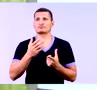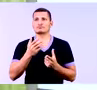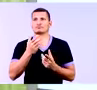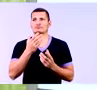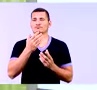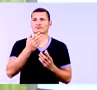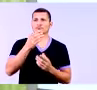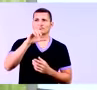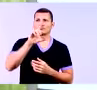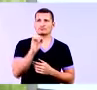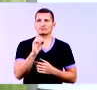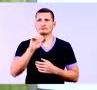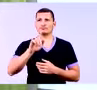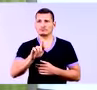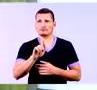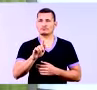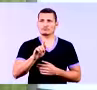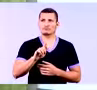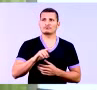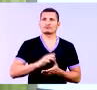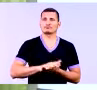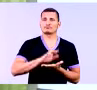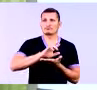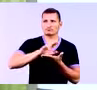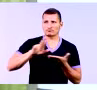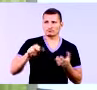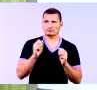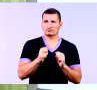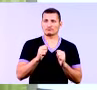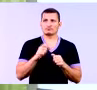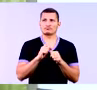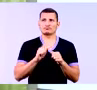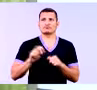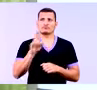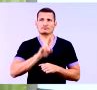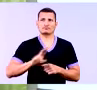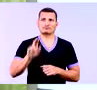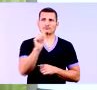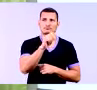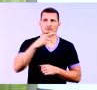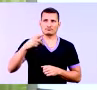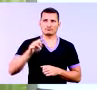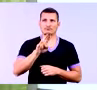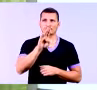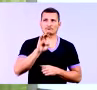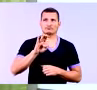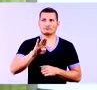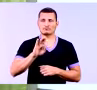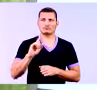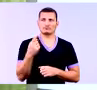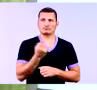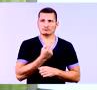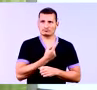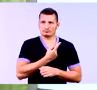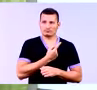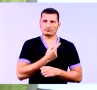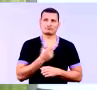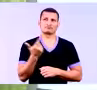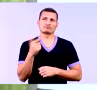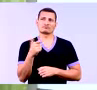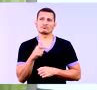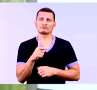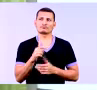geração de log. Muita coisa pode ser feita utilizando uma aplicação web. Nós ainda, obviamente, não